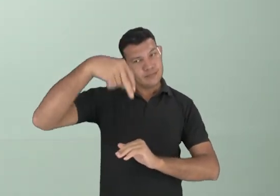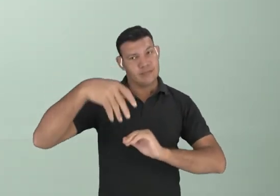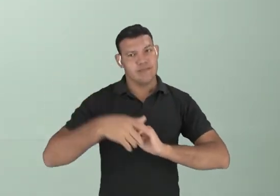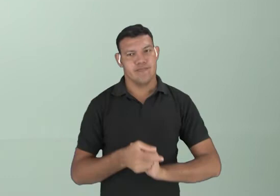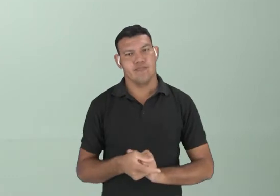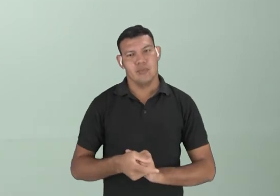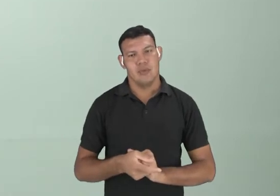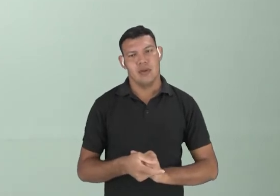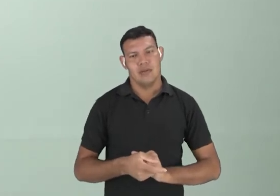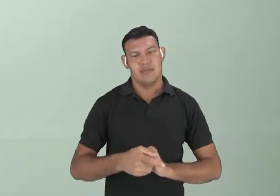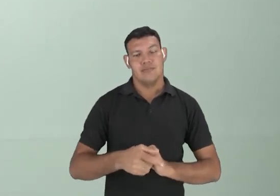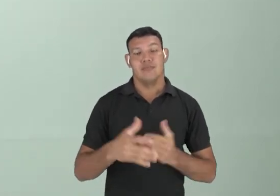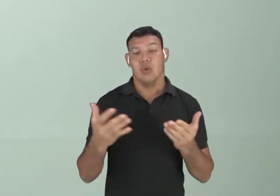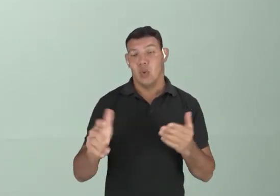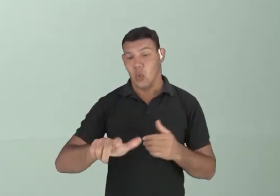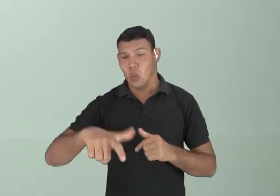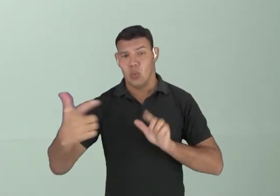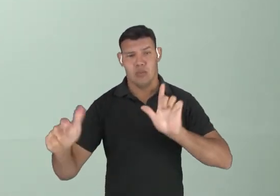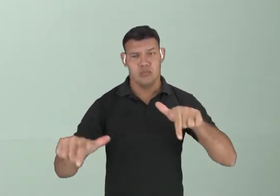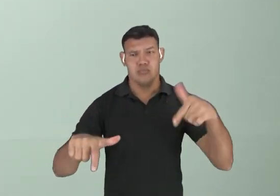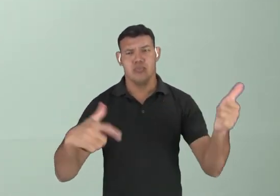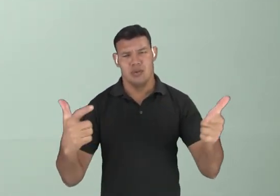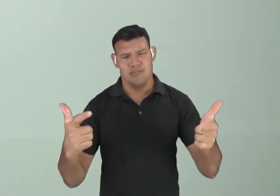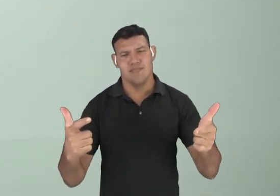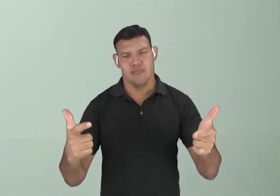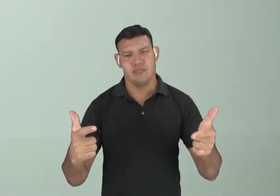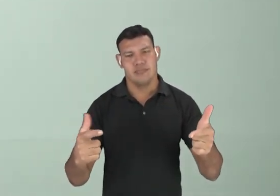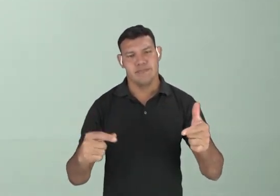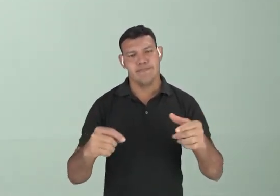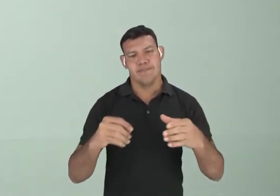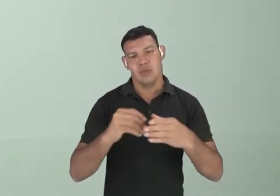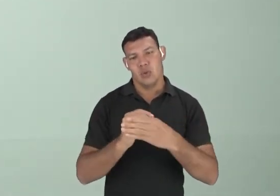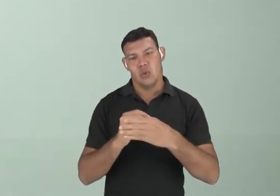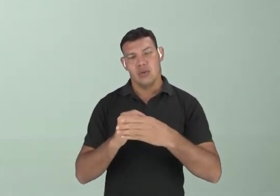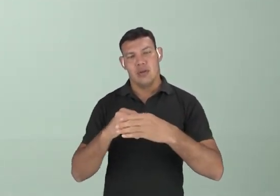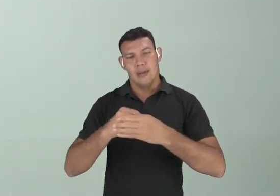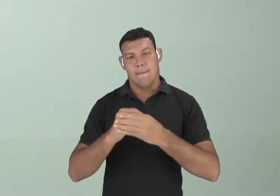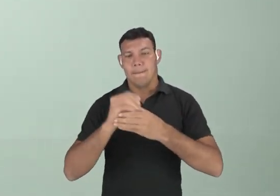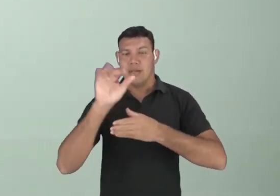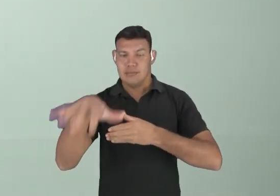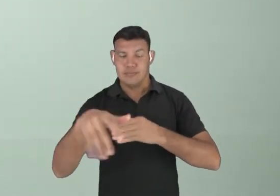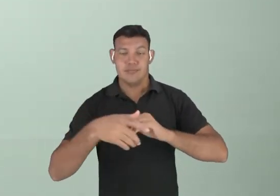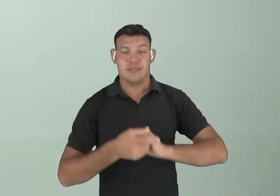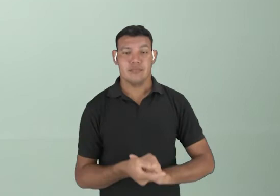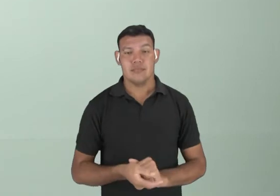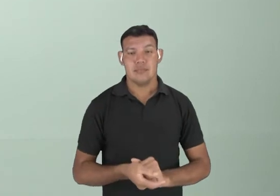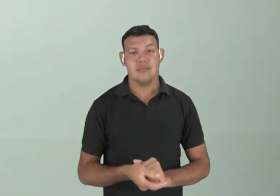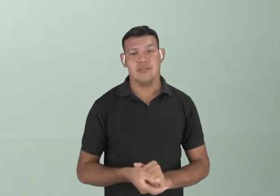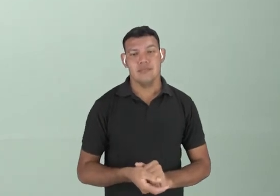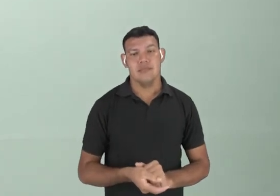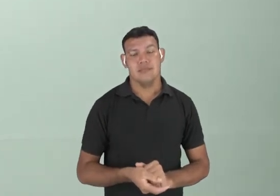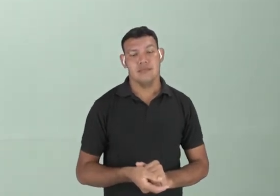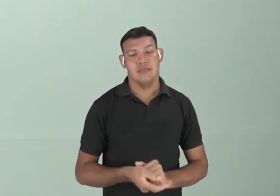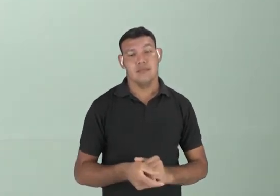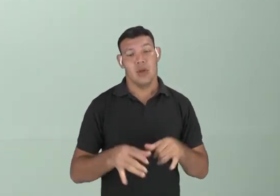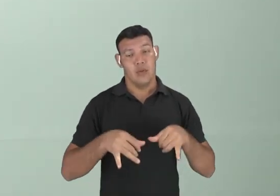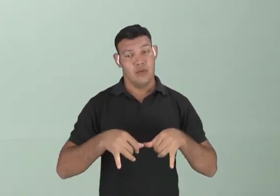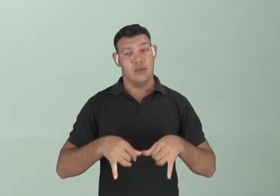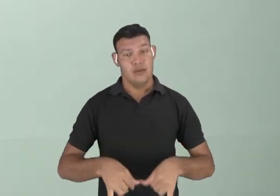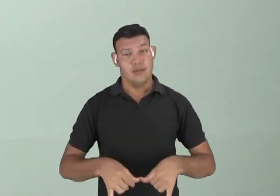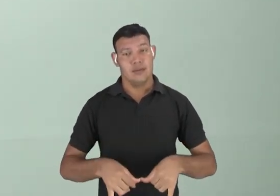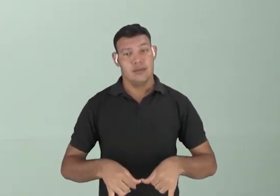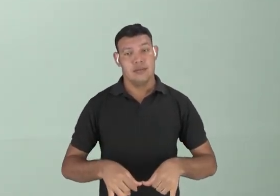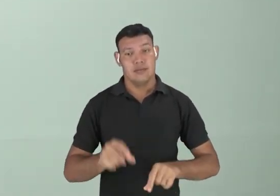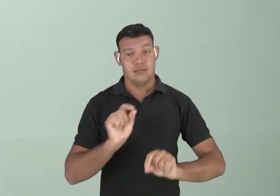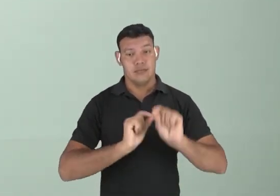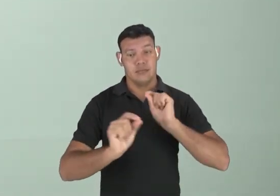essa própria exploração de minério foram embora, mas o fato é que ficou plantada a semente daquilo que